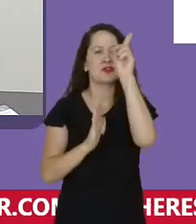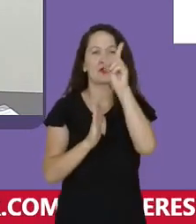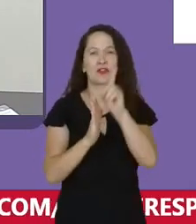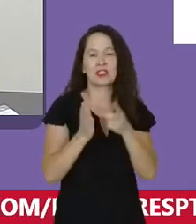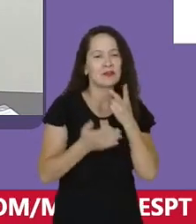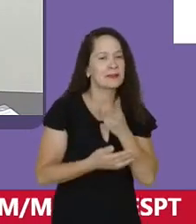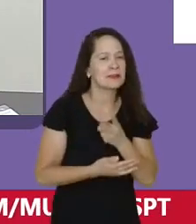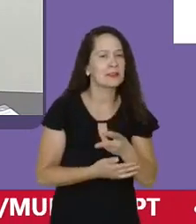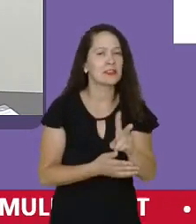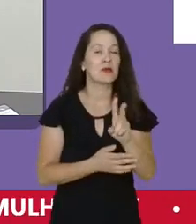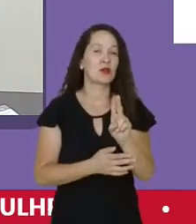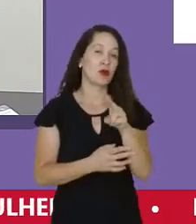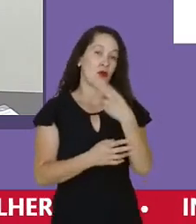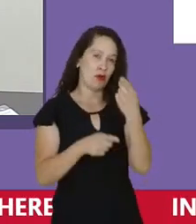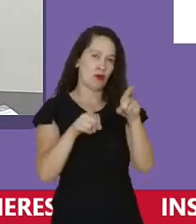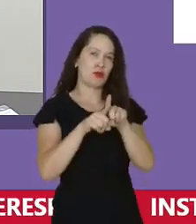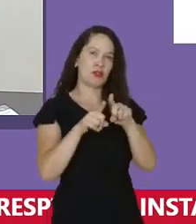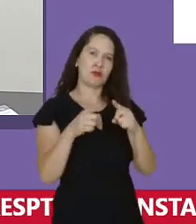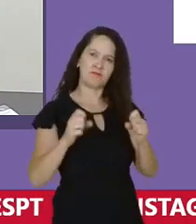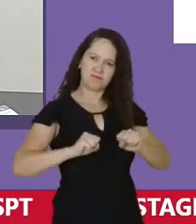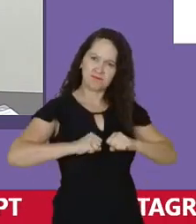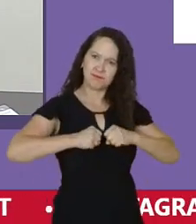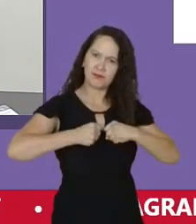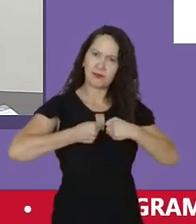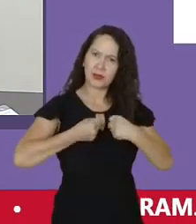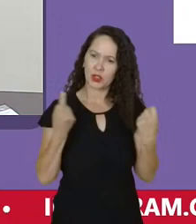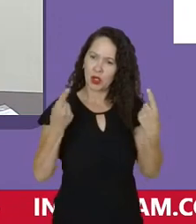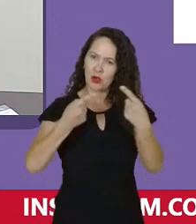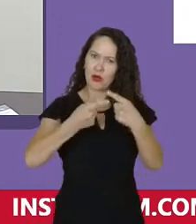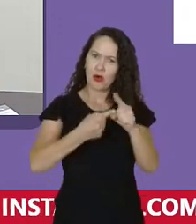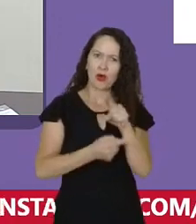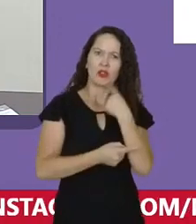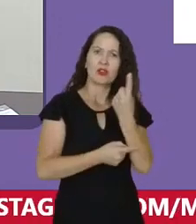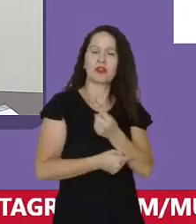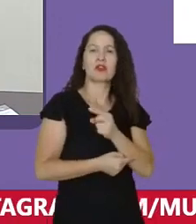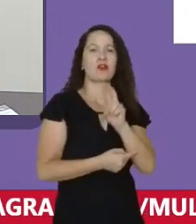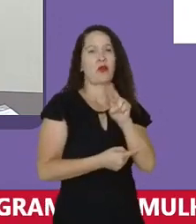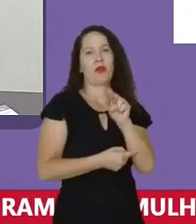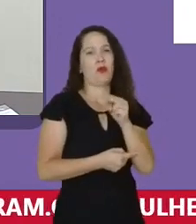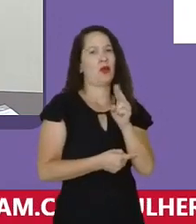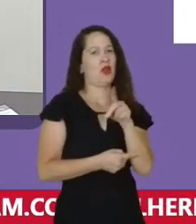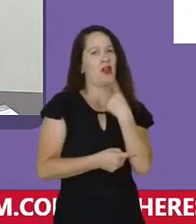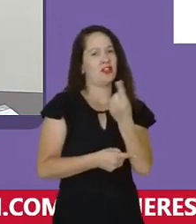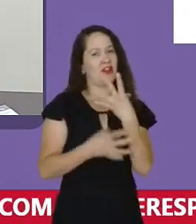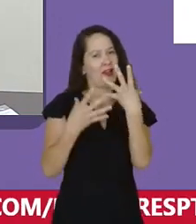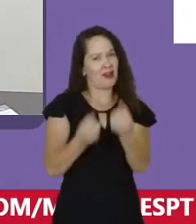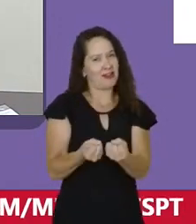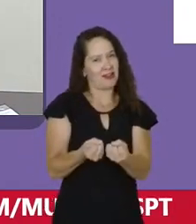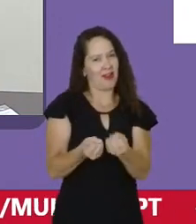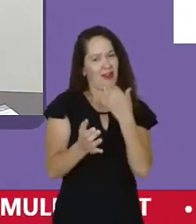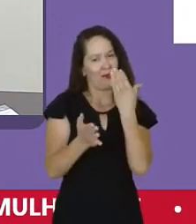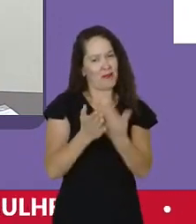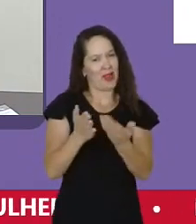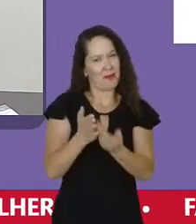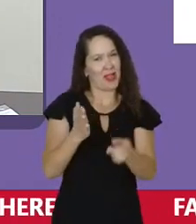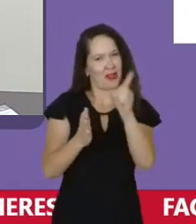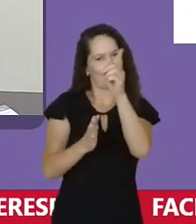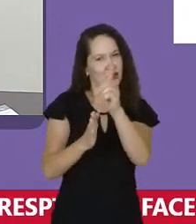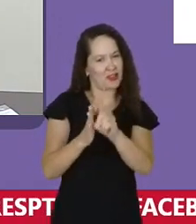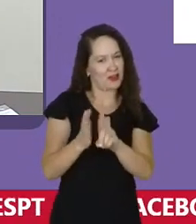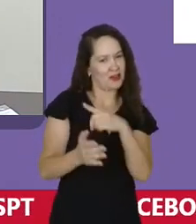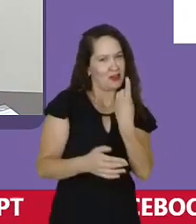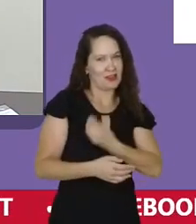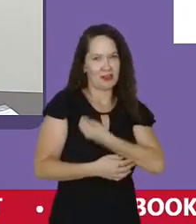ou mesmo para enfrentar e não deixar que esses retrocessos atinjam a nossa